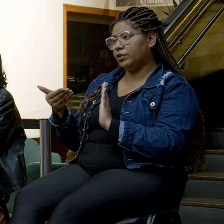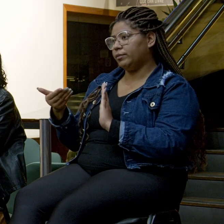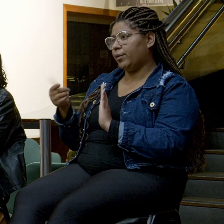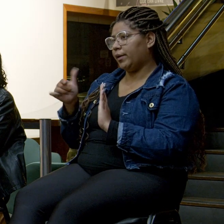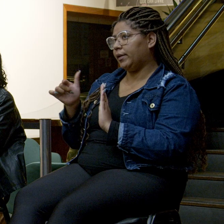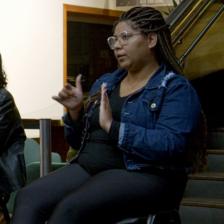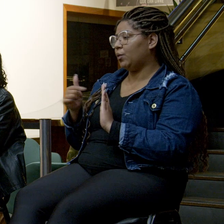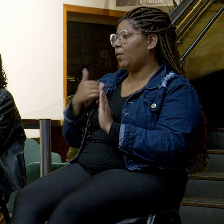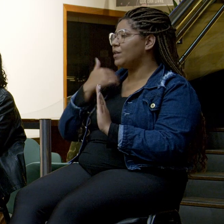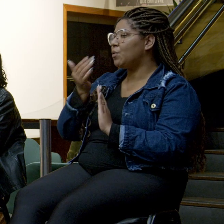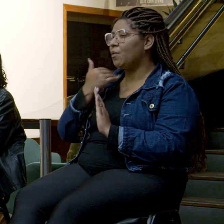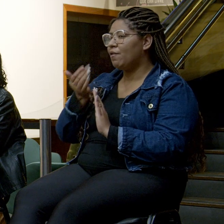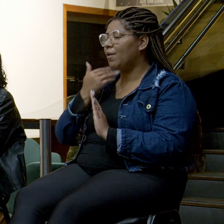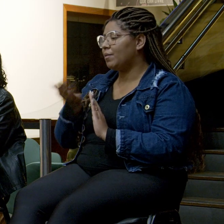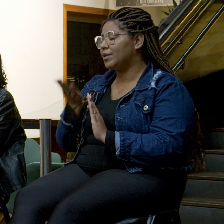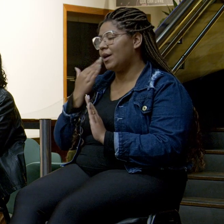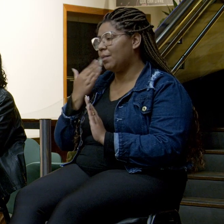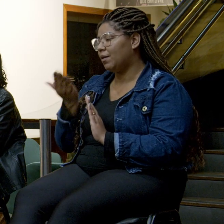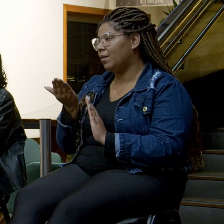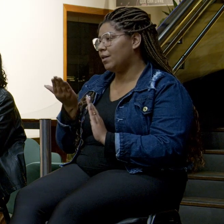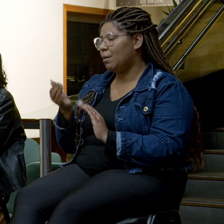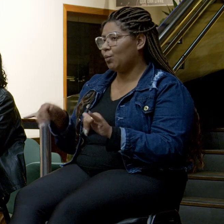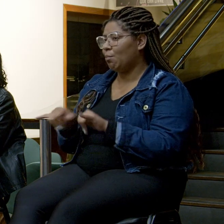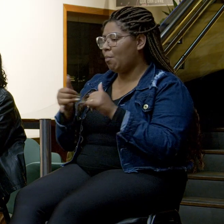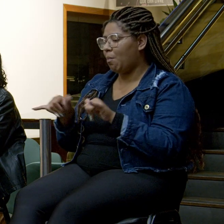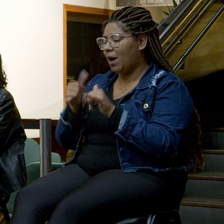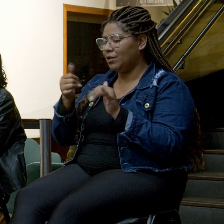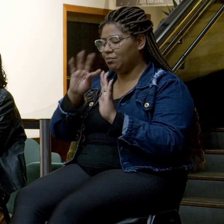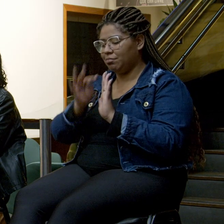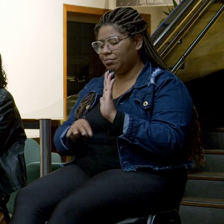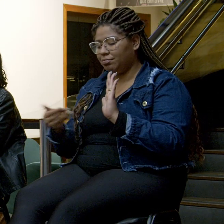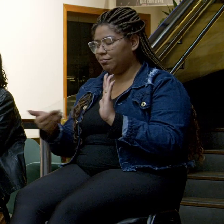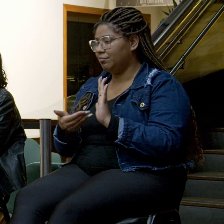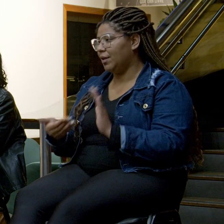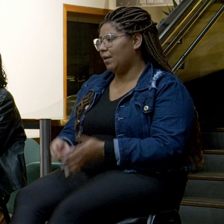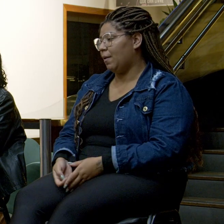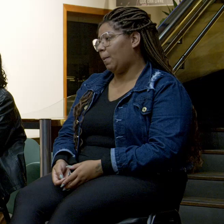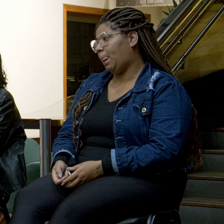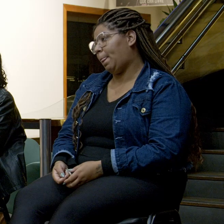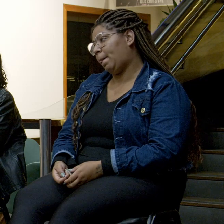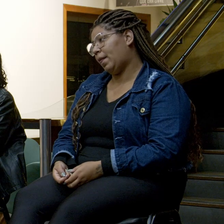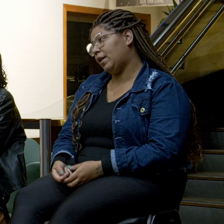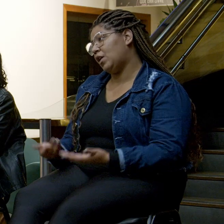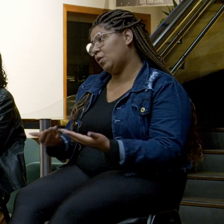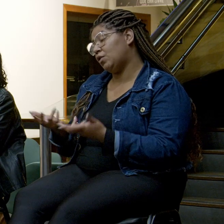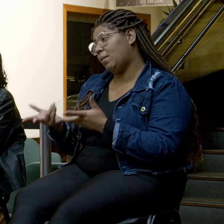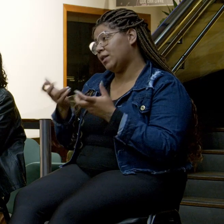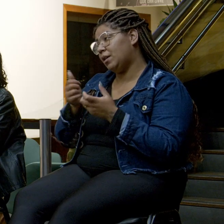menos no meio da arte, ver exatamente aquela formulação, né? O quanto alguma coisa mudou.